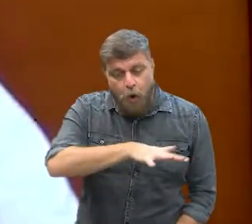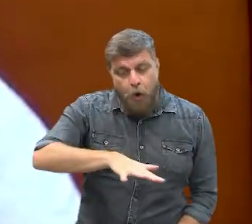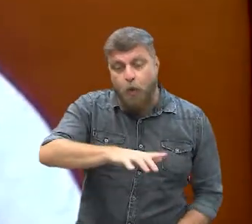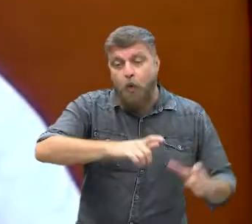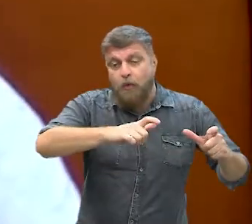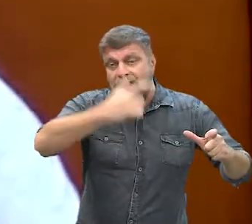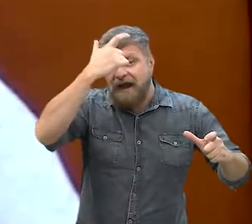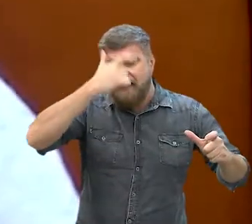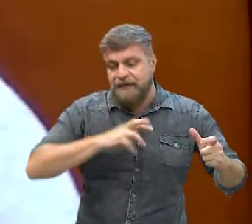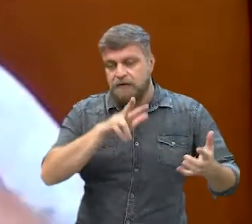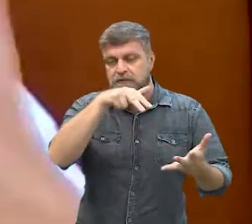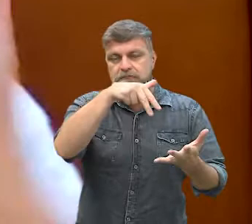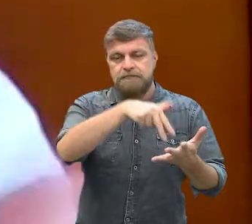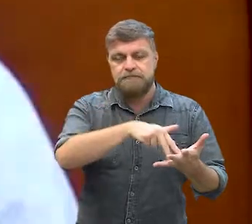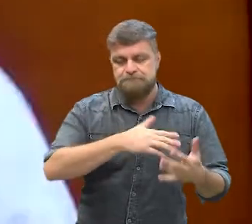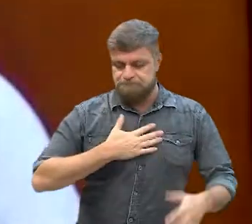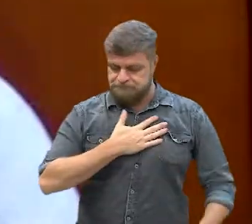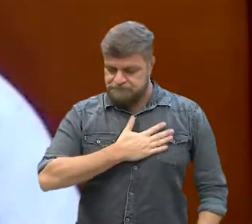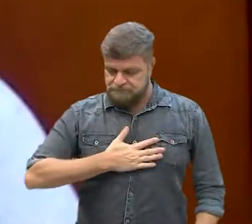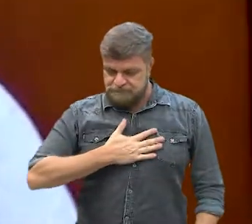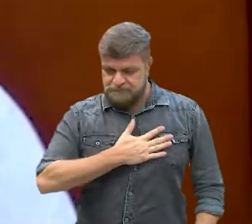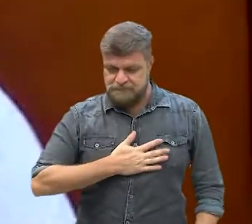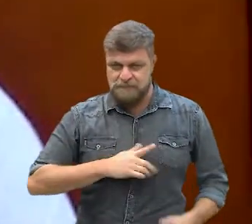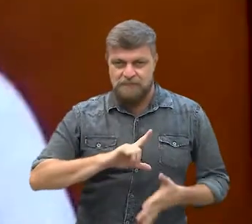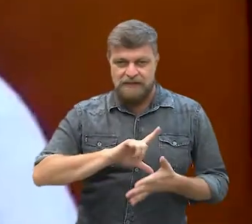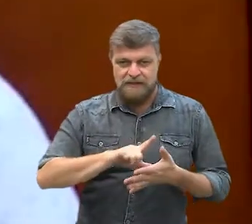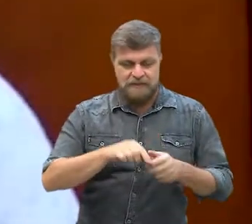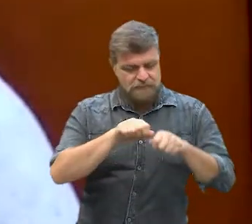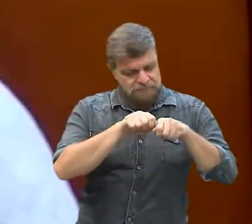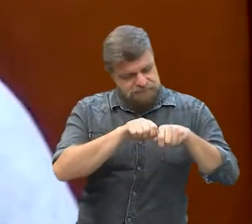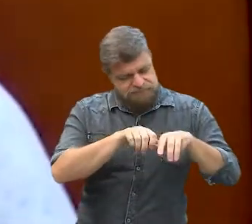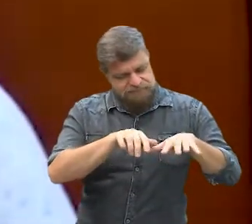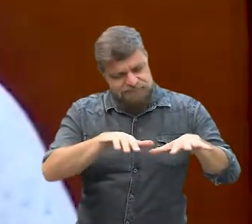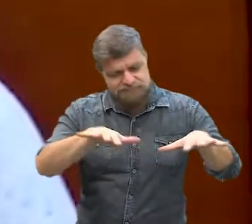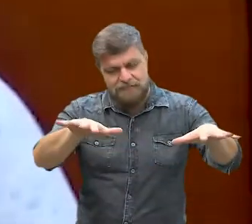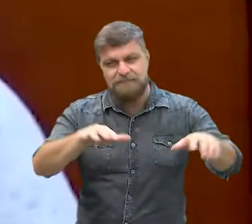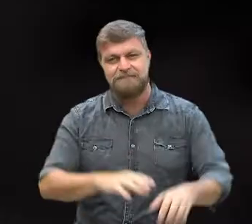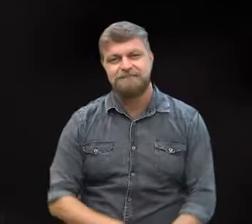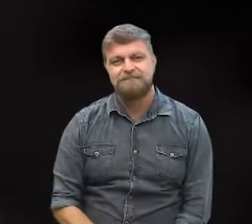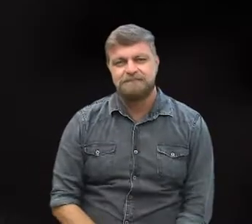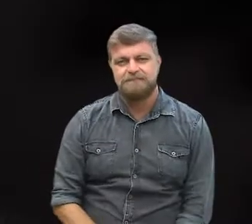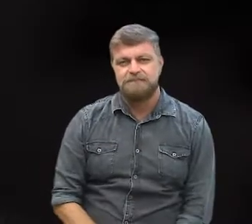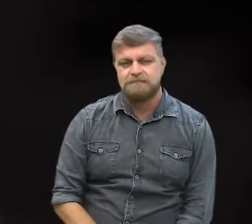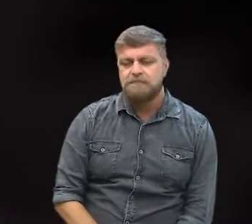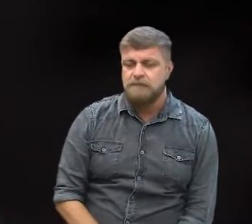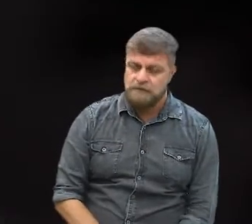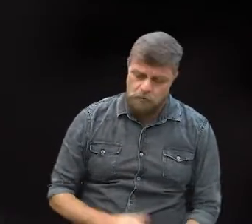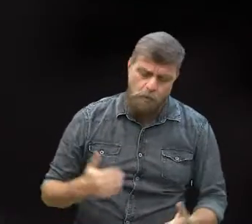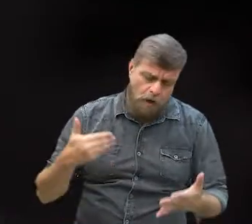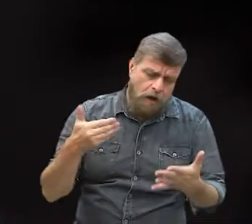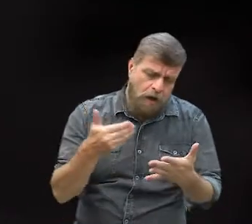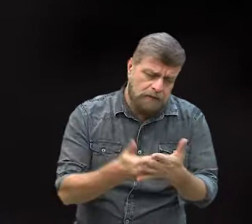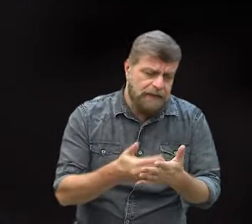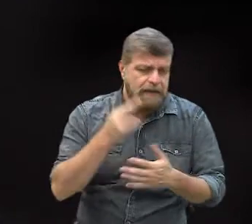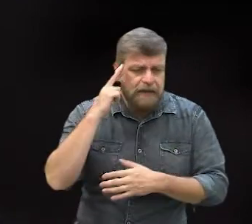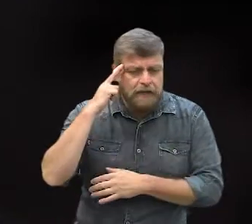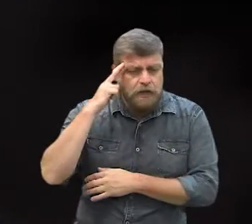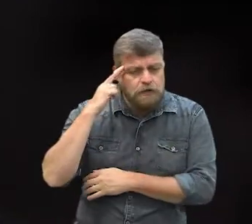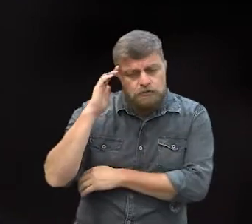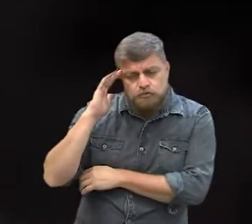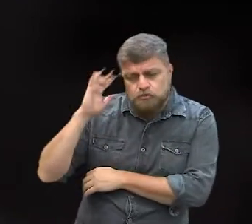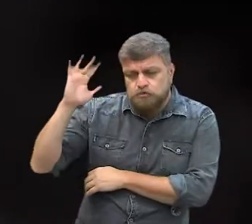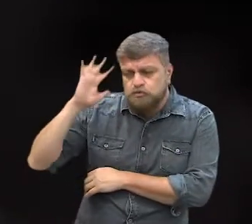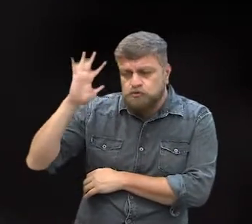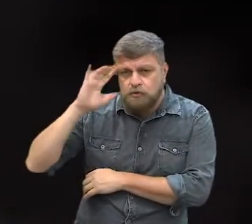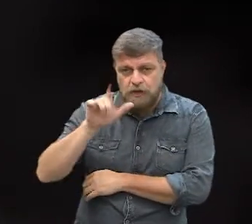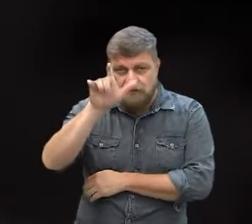bem em primeiro lugar. E aí depois a gente conseguisse repassar e replicar isso para as outras pessoas. André, mas até aí tudo era um sonho,